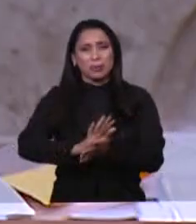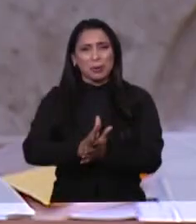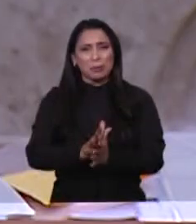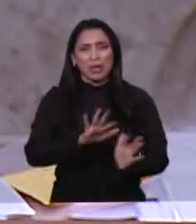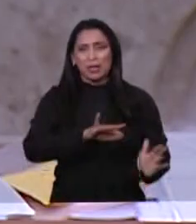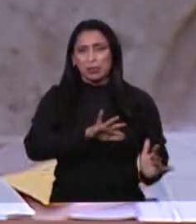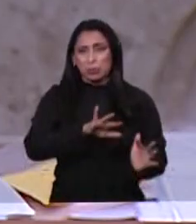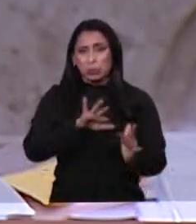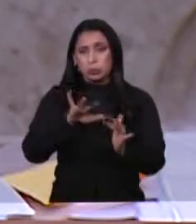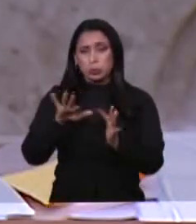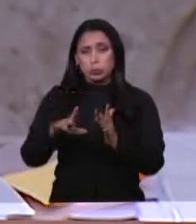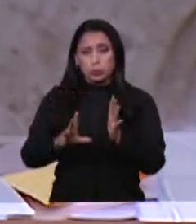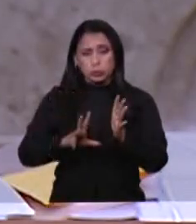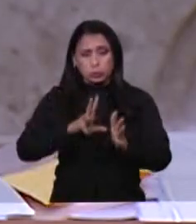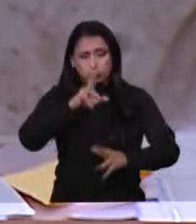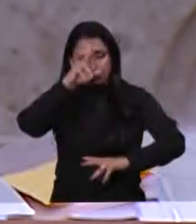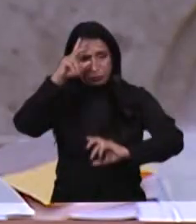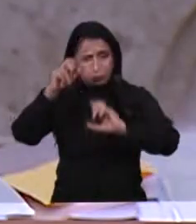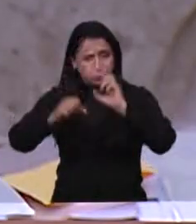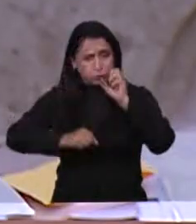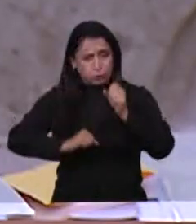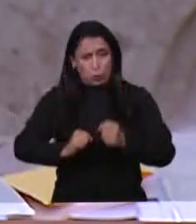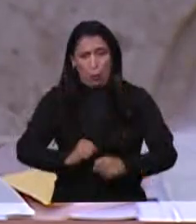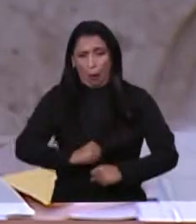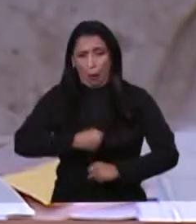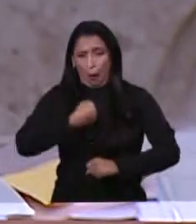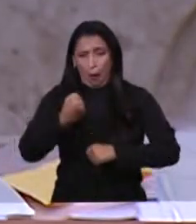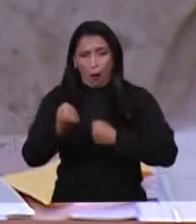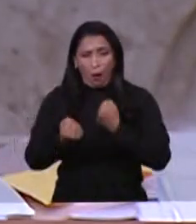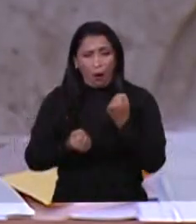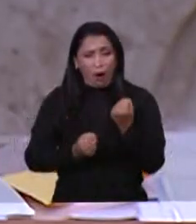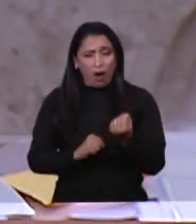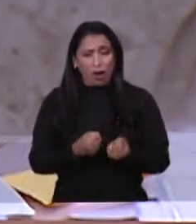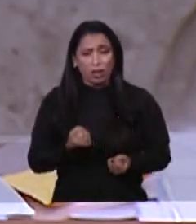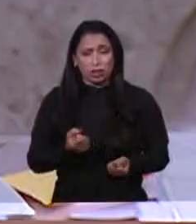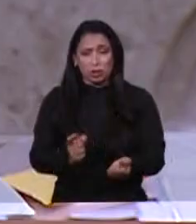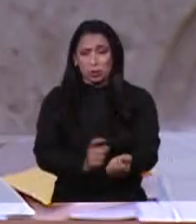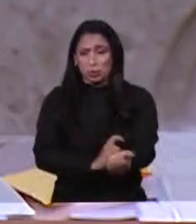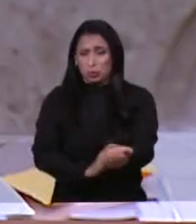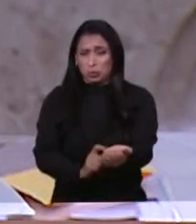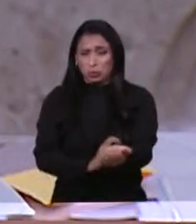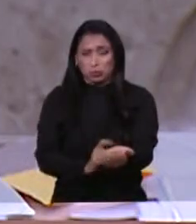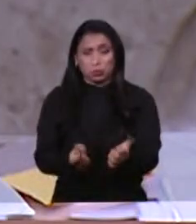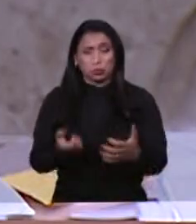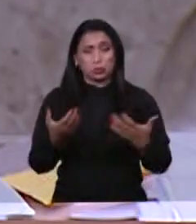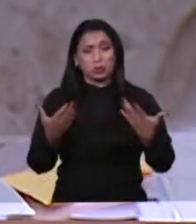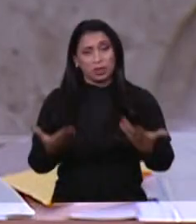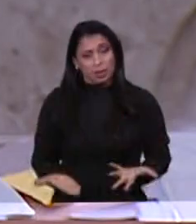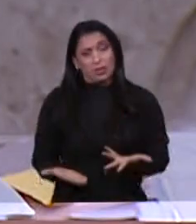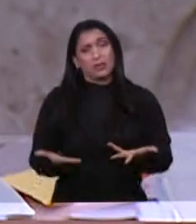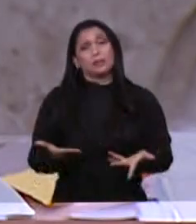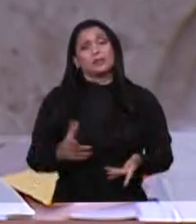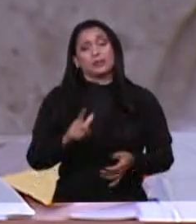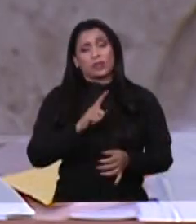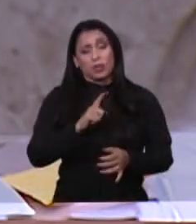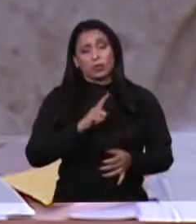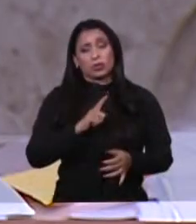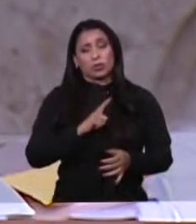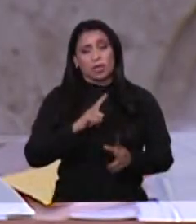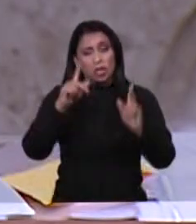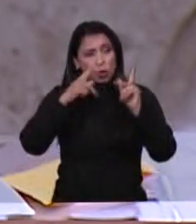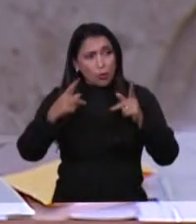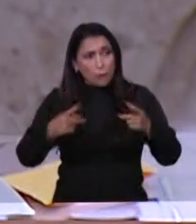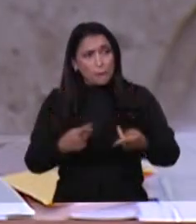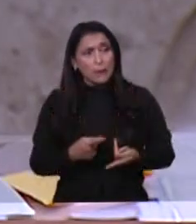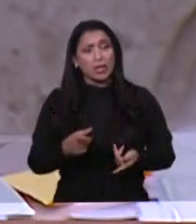multidões inflamadas pelo ódio e pela cólera. Tais agregações humanas, quando